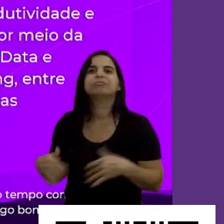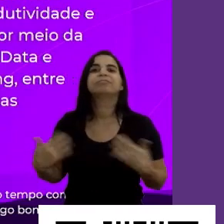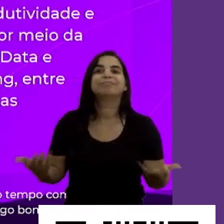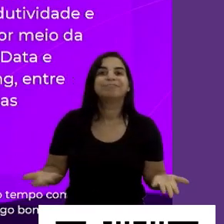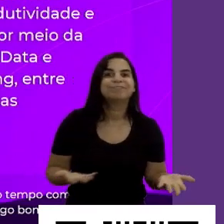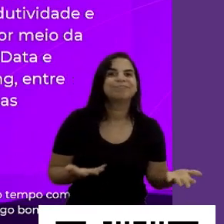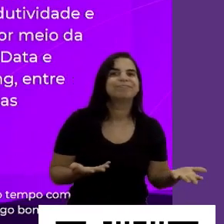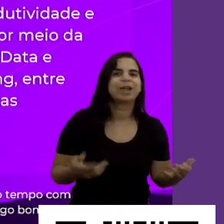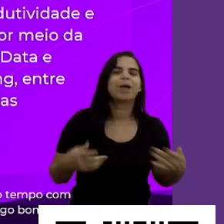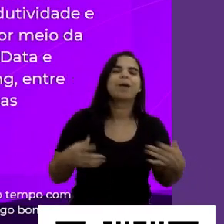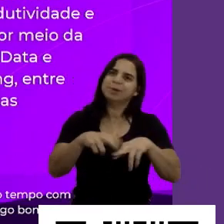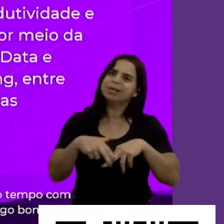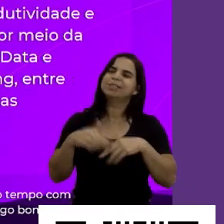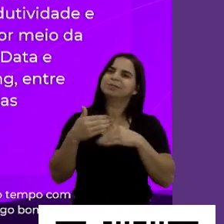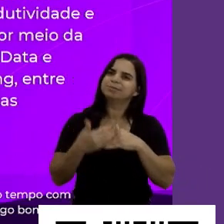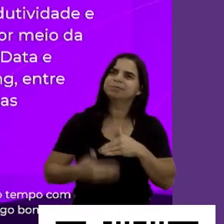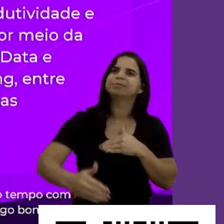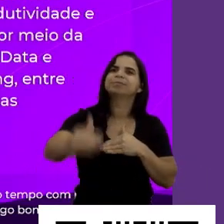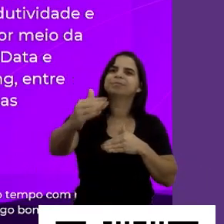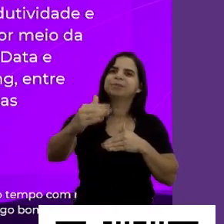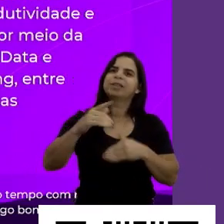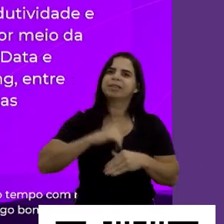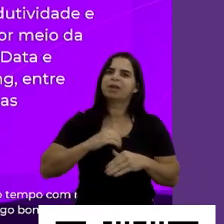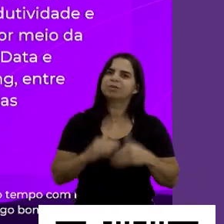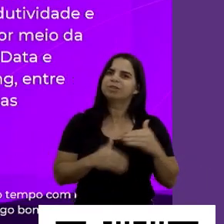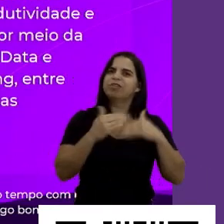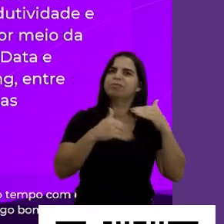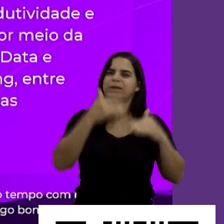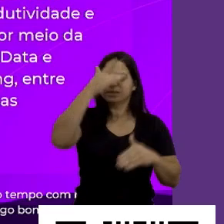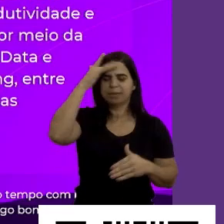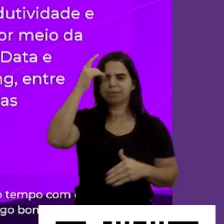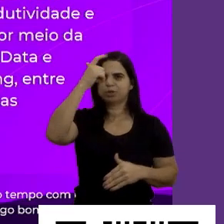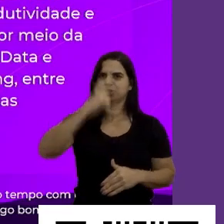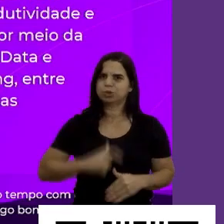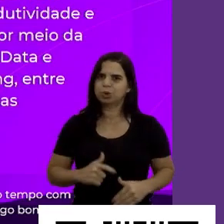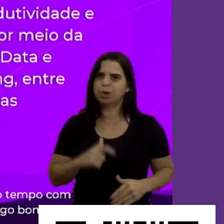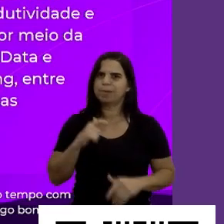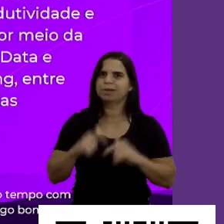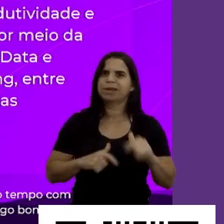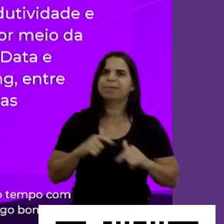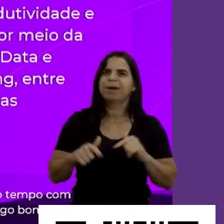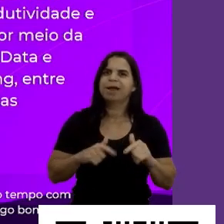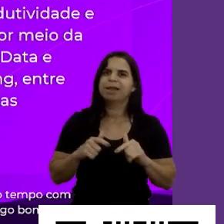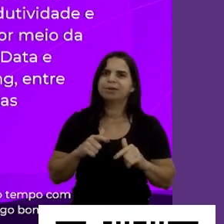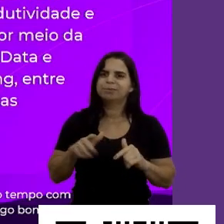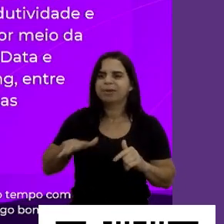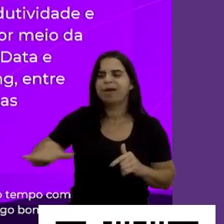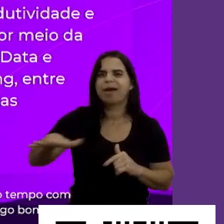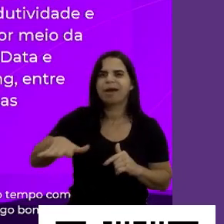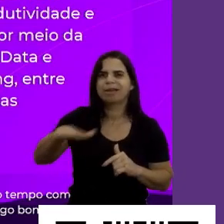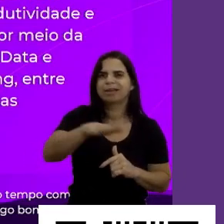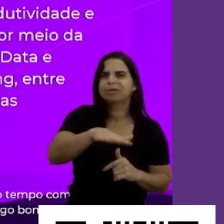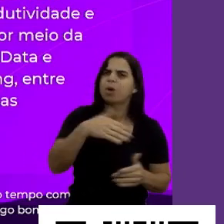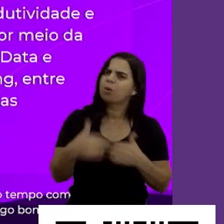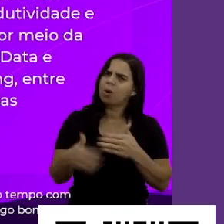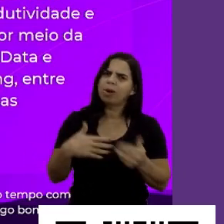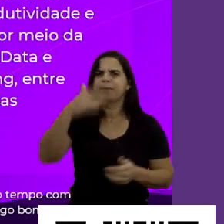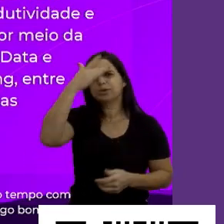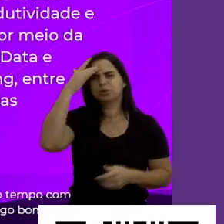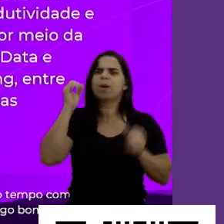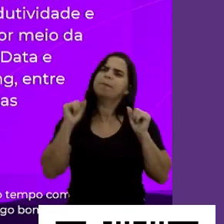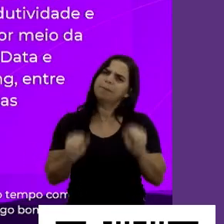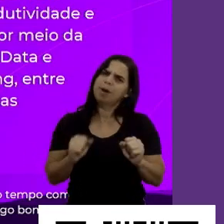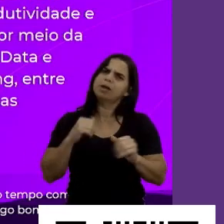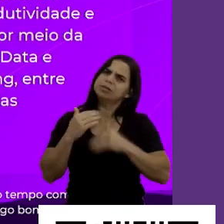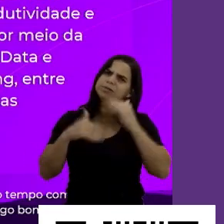e a gente entende o desenvolvimento da pessoa para estar trabalhando com essas áreas qualquer pessoa pode também desenvolver